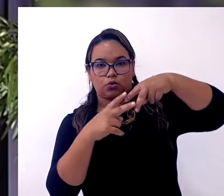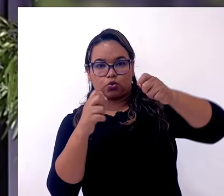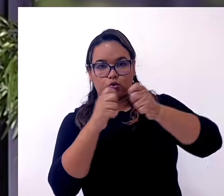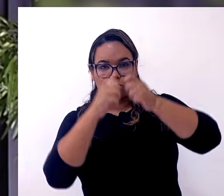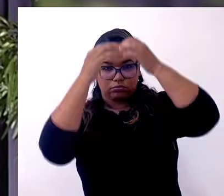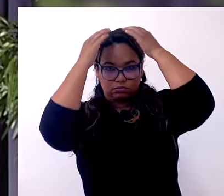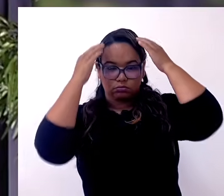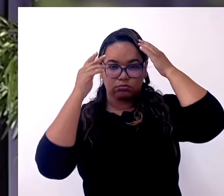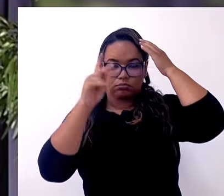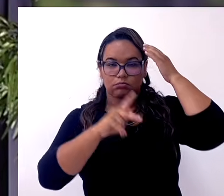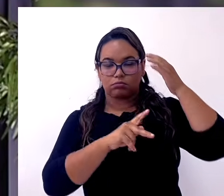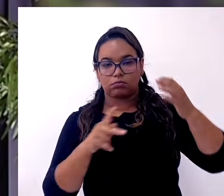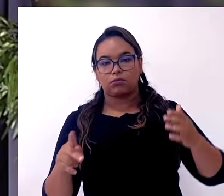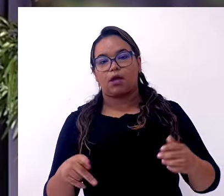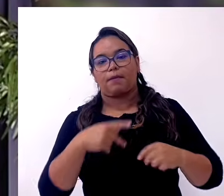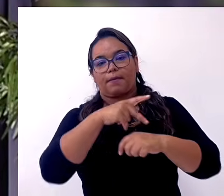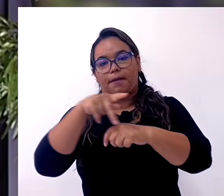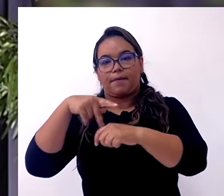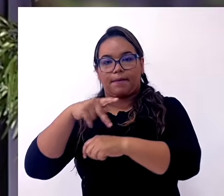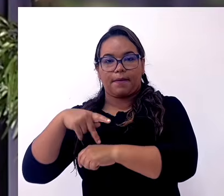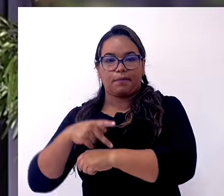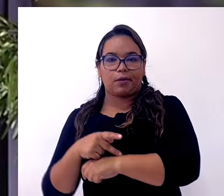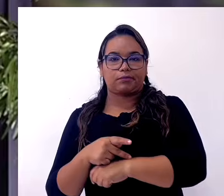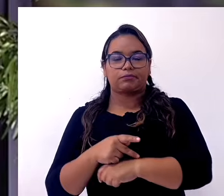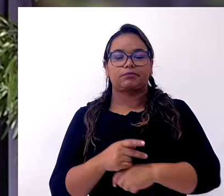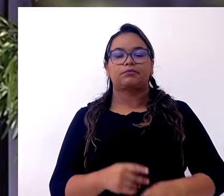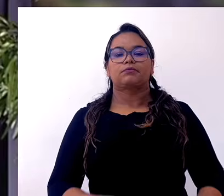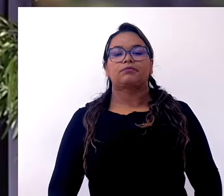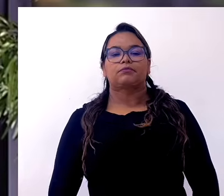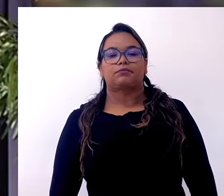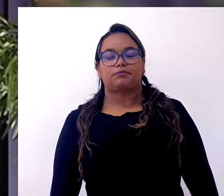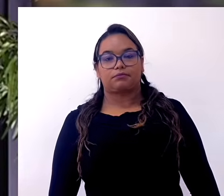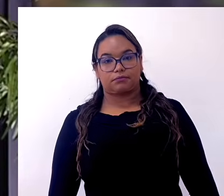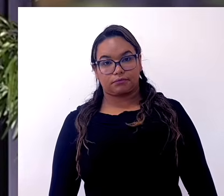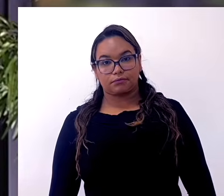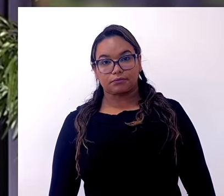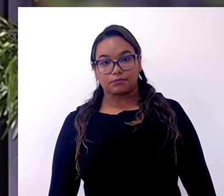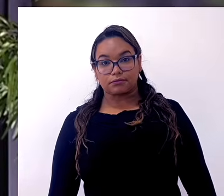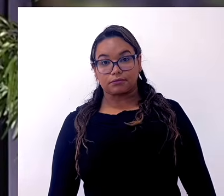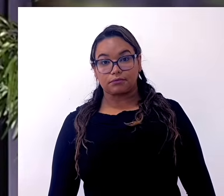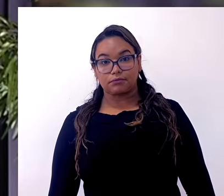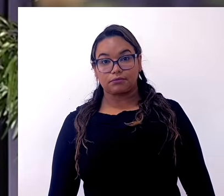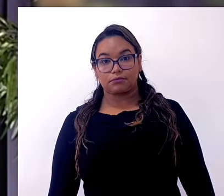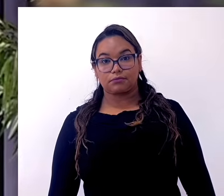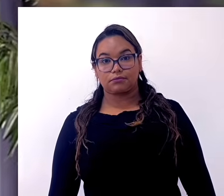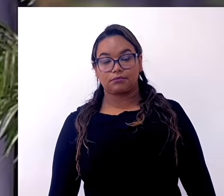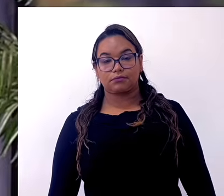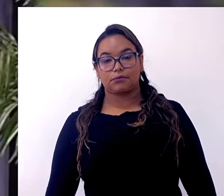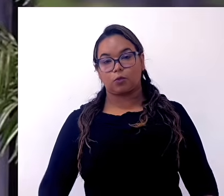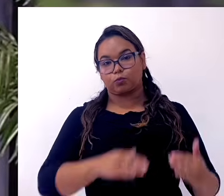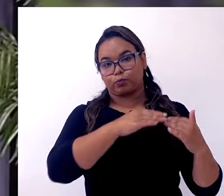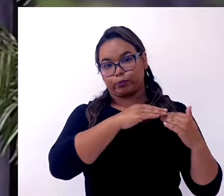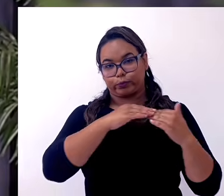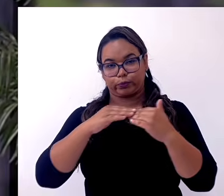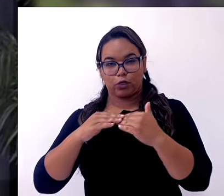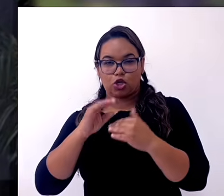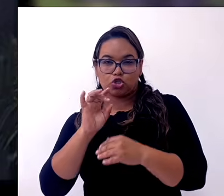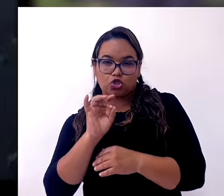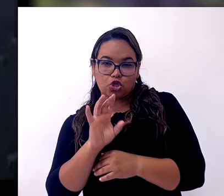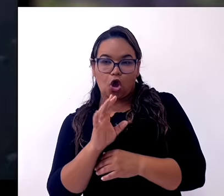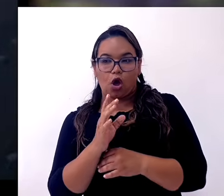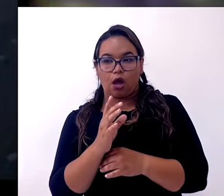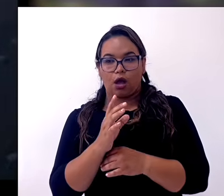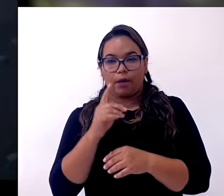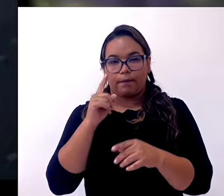são contra apenas no sentido em que eles estão jogando o jogo do hegelianismo. Tese, antítese. Mas por trás